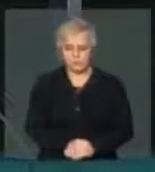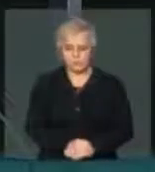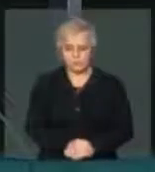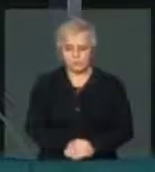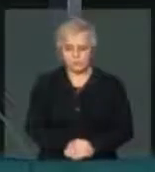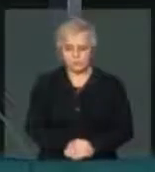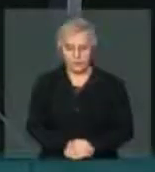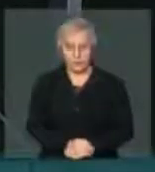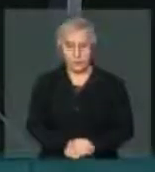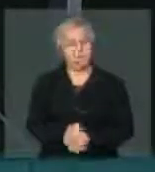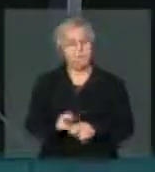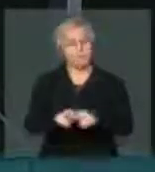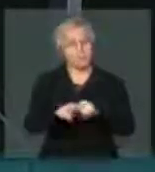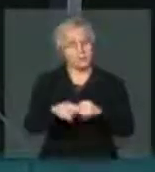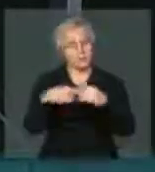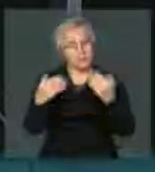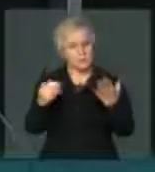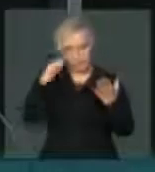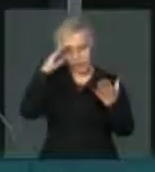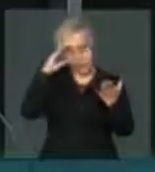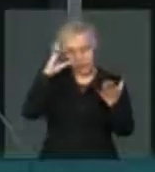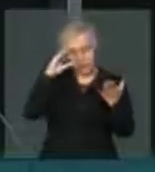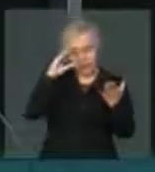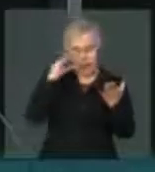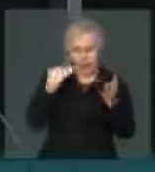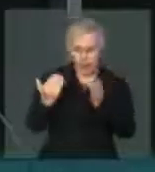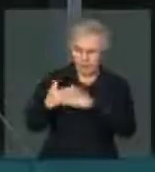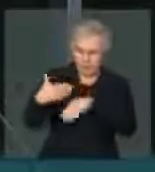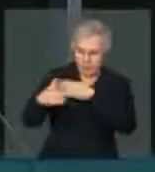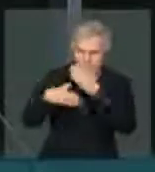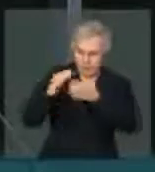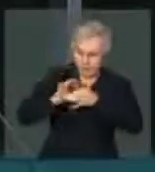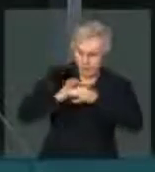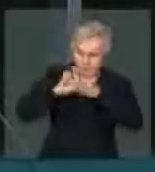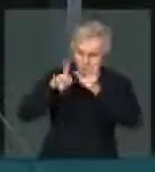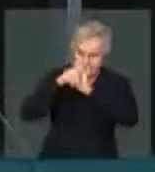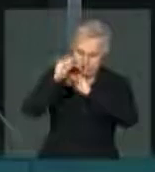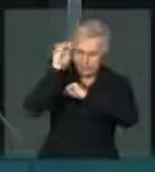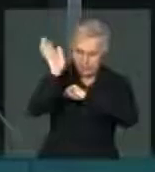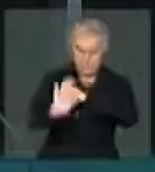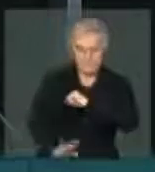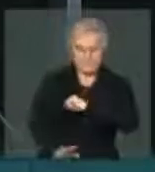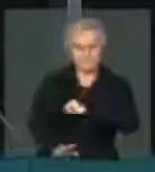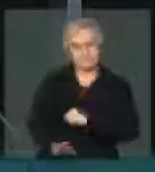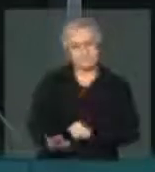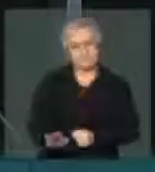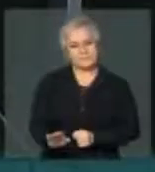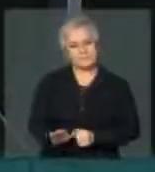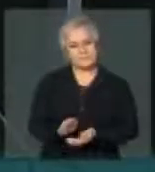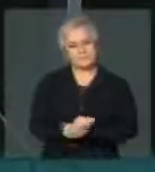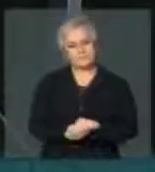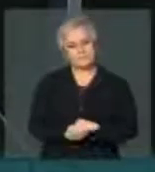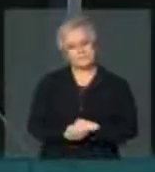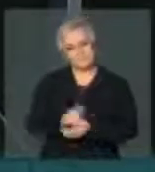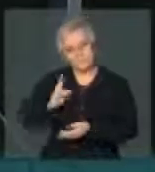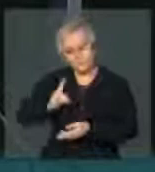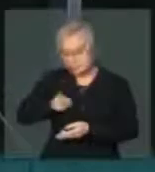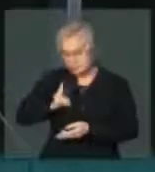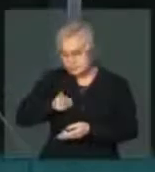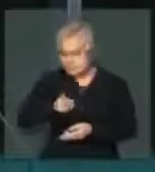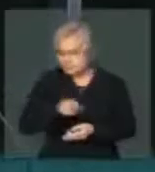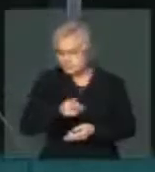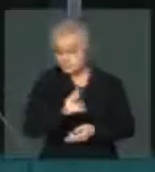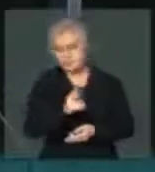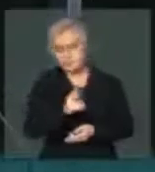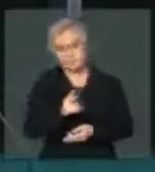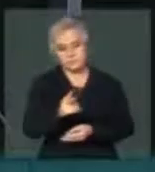face à maturidade do processo democrático brasileiro, ainda por se consolidar, e